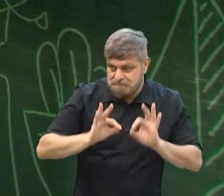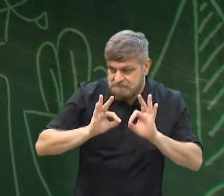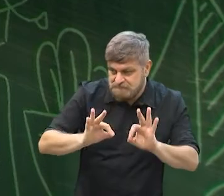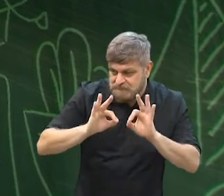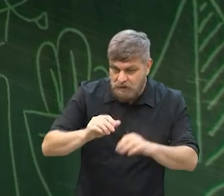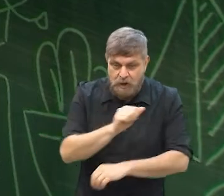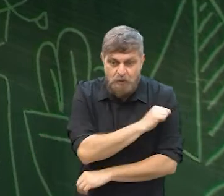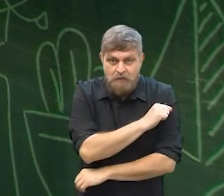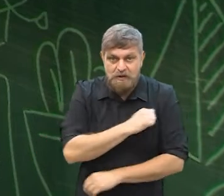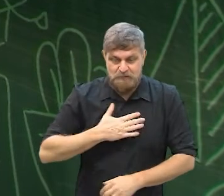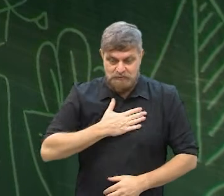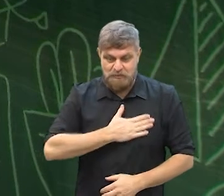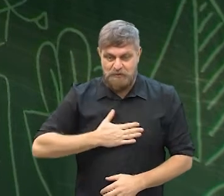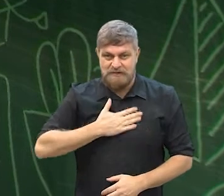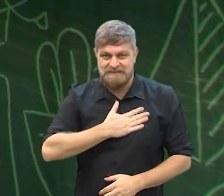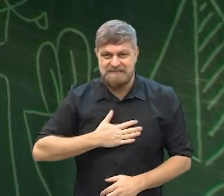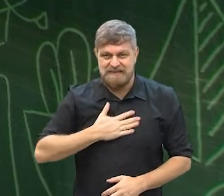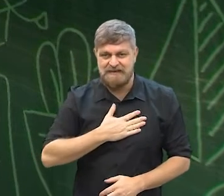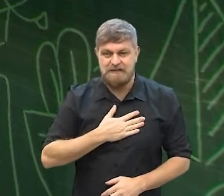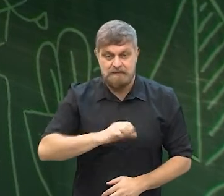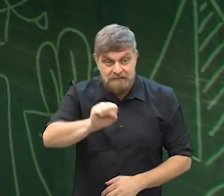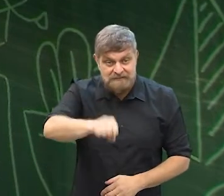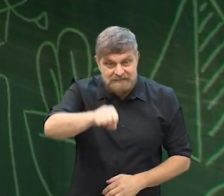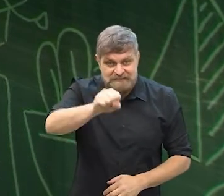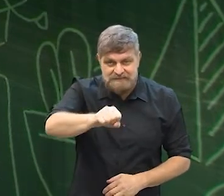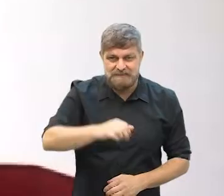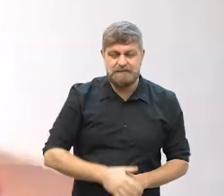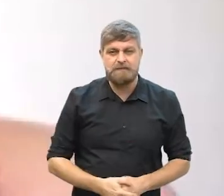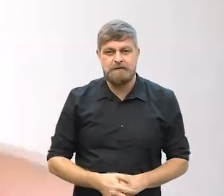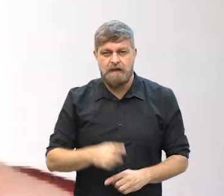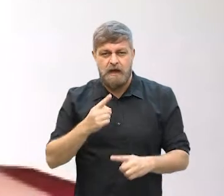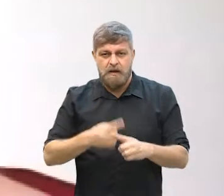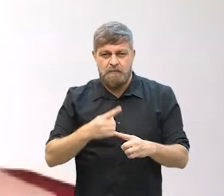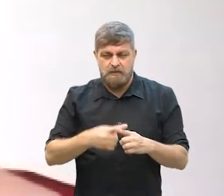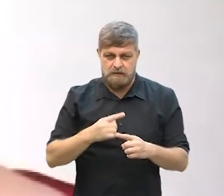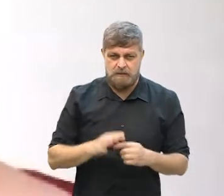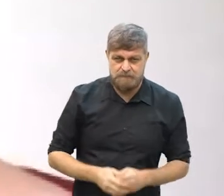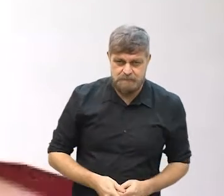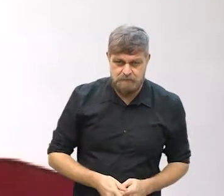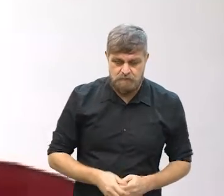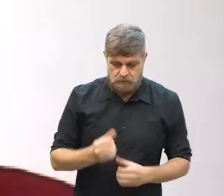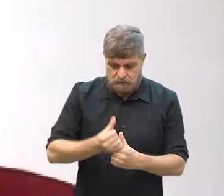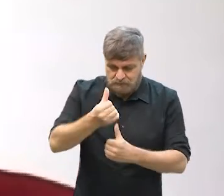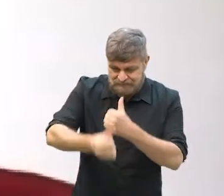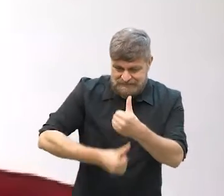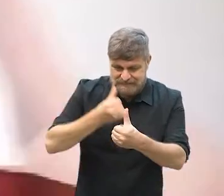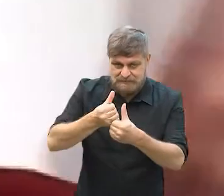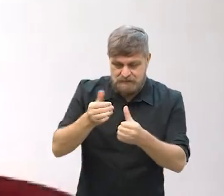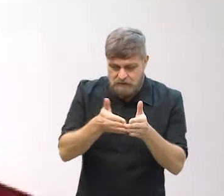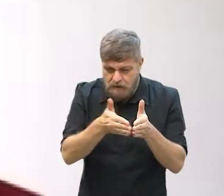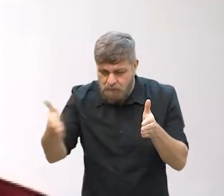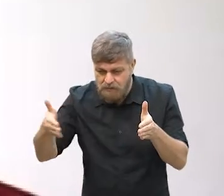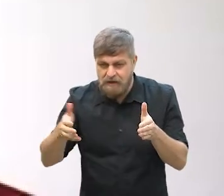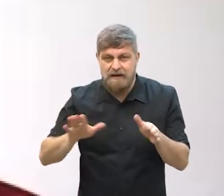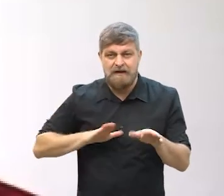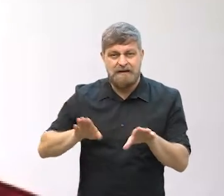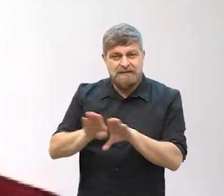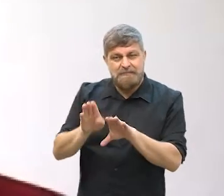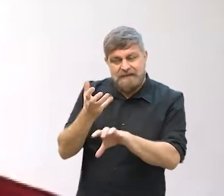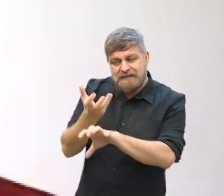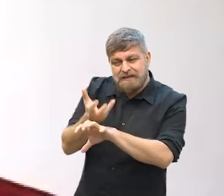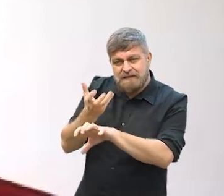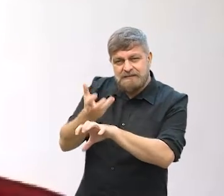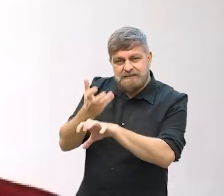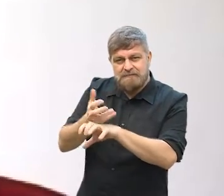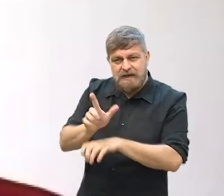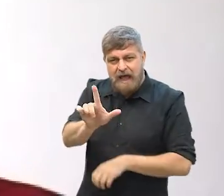positiva para os alunos? Eles gostaram de saber disso ou não? Gostaram bastante, porque de certa forma, no mesmo semestre, eu também dava uma outra disciplina,